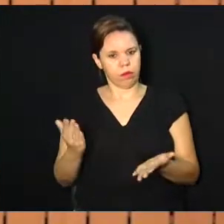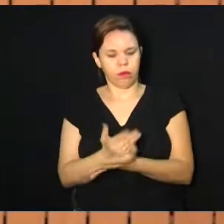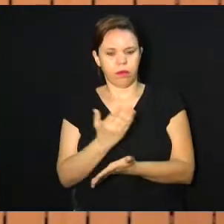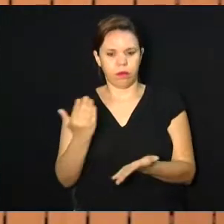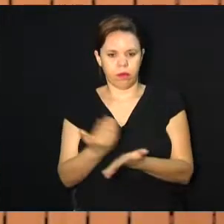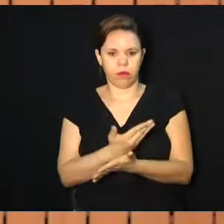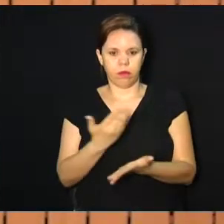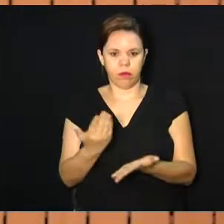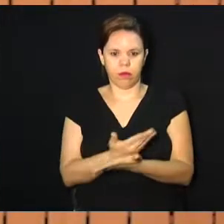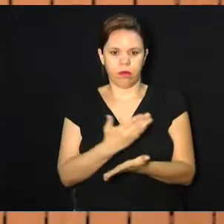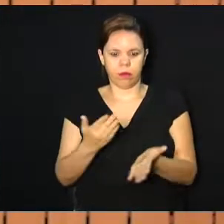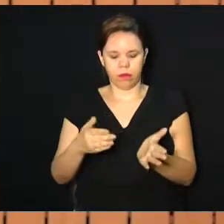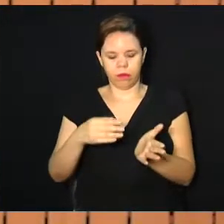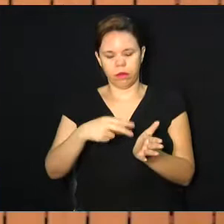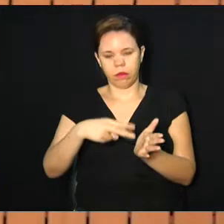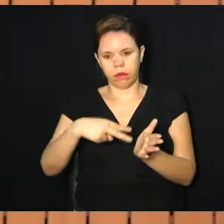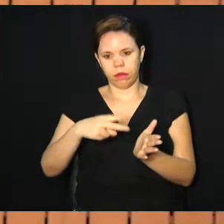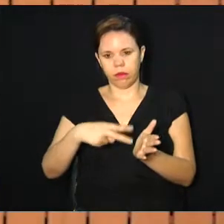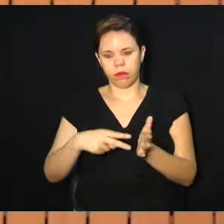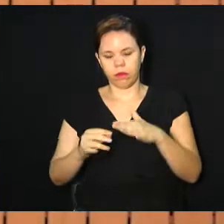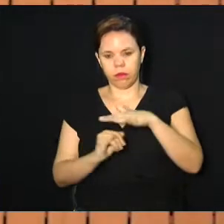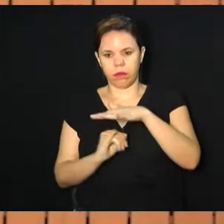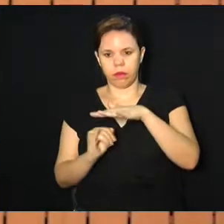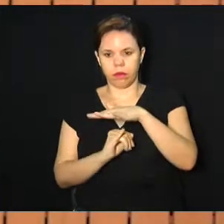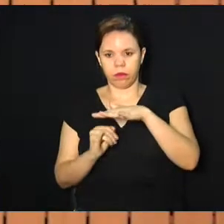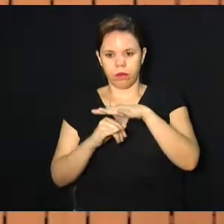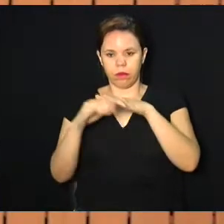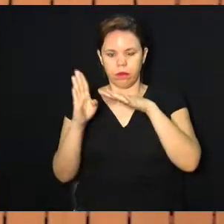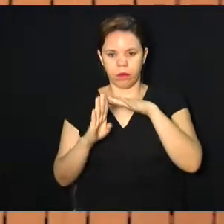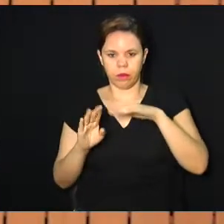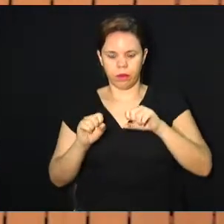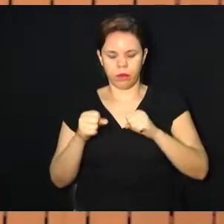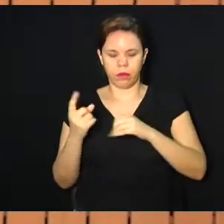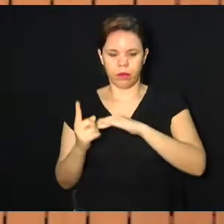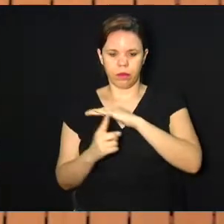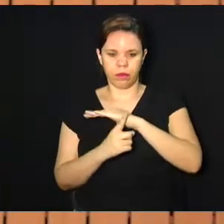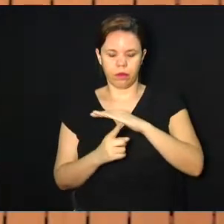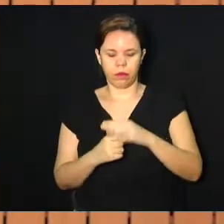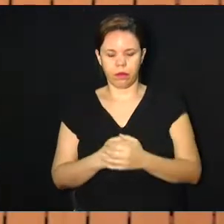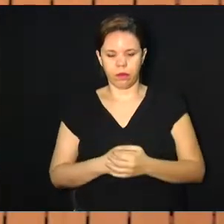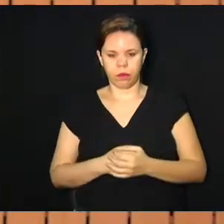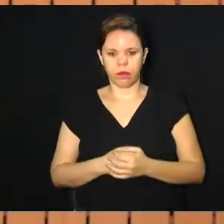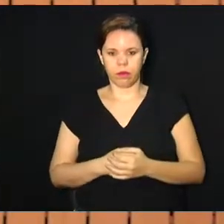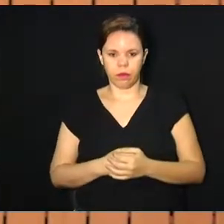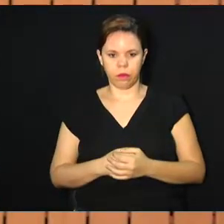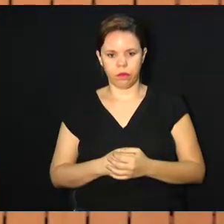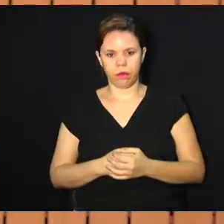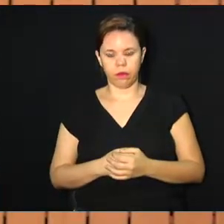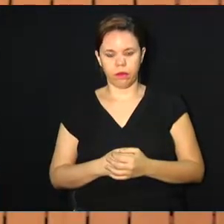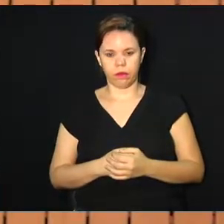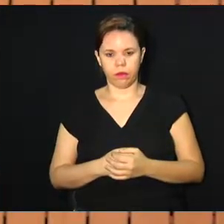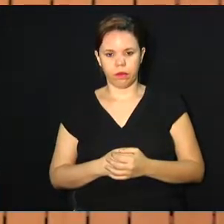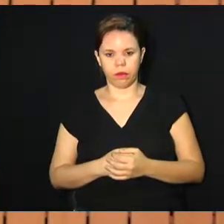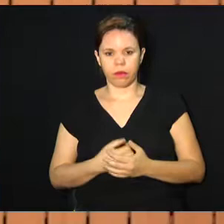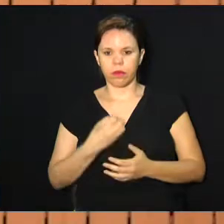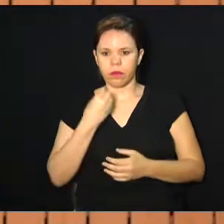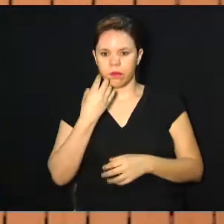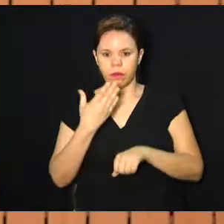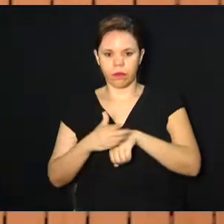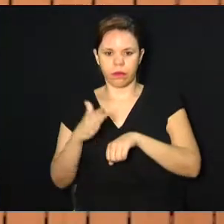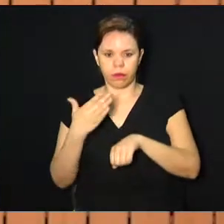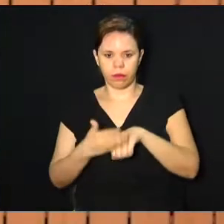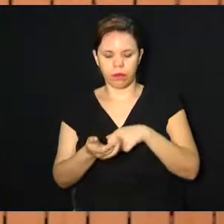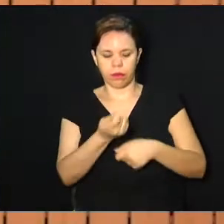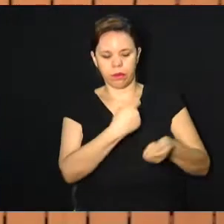muito interessante, realizada pelo IDEC, pelo Instituto Brasileiro de Defesa do Consumidor, que diz aqui, boas práticas de gestão